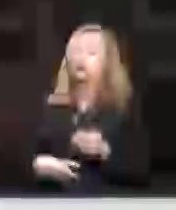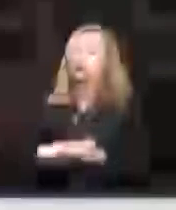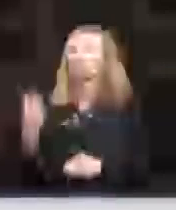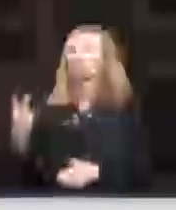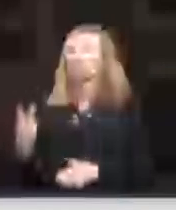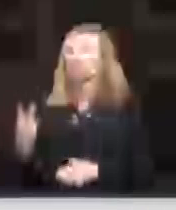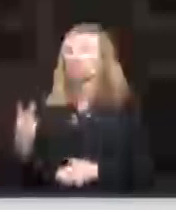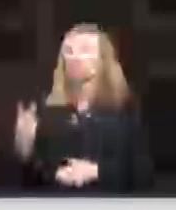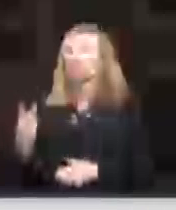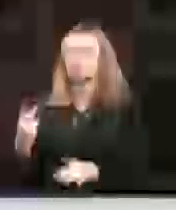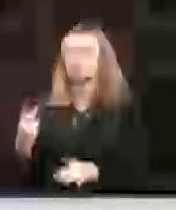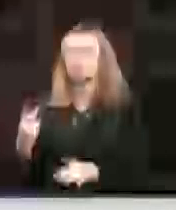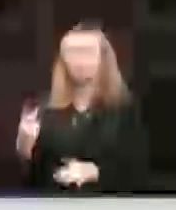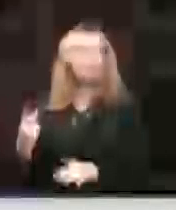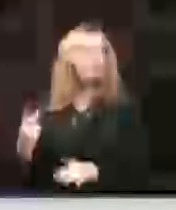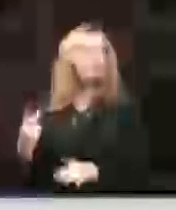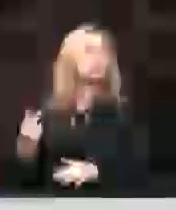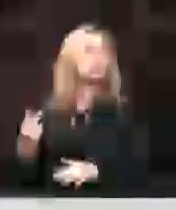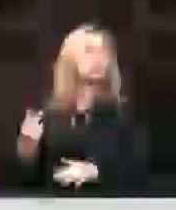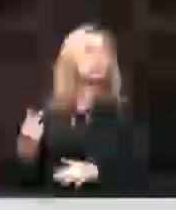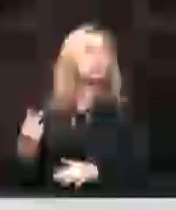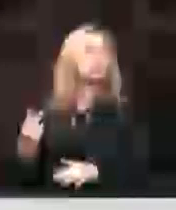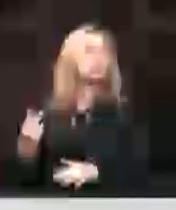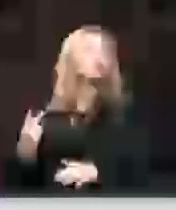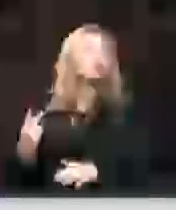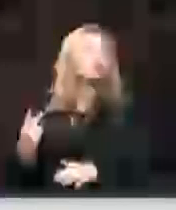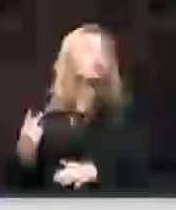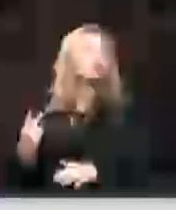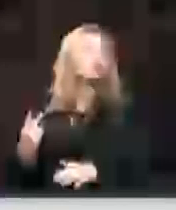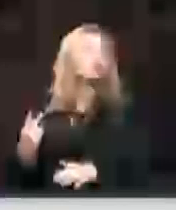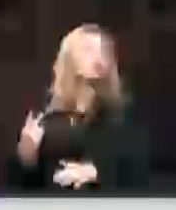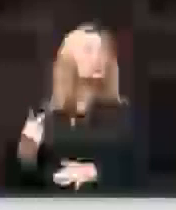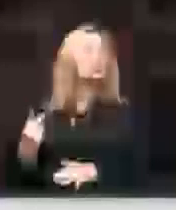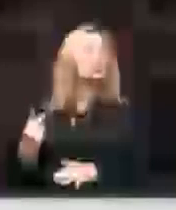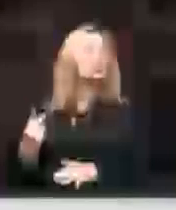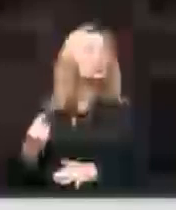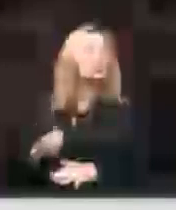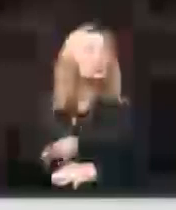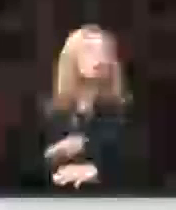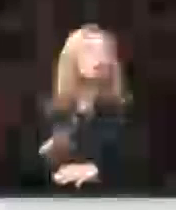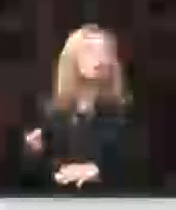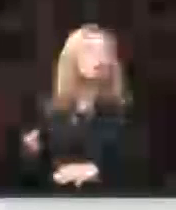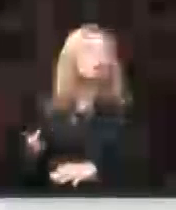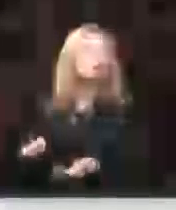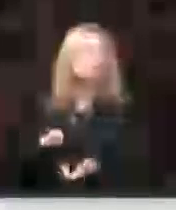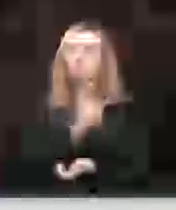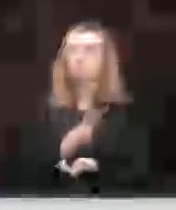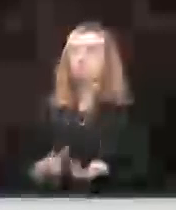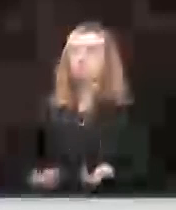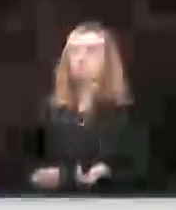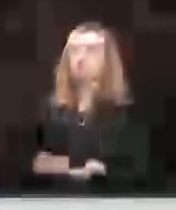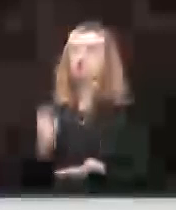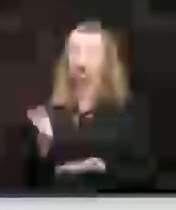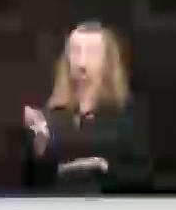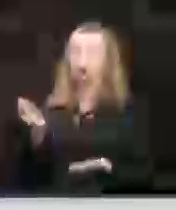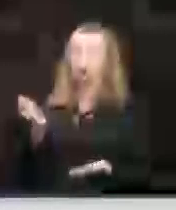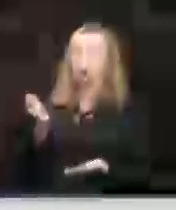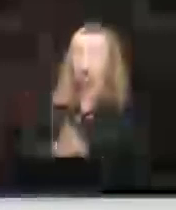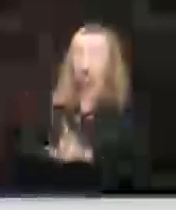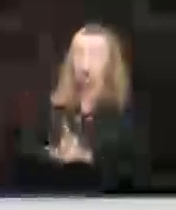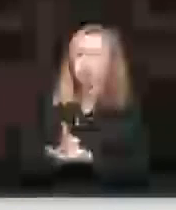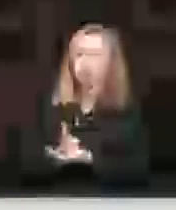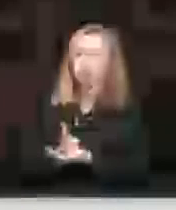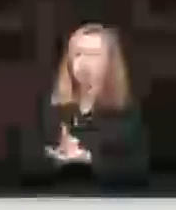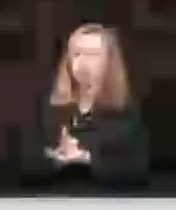décadas, quanto o governo brasileiro já honrou pagando juros e serviços da